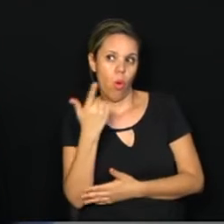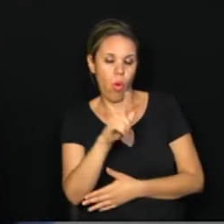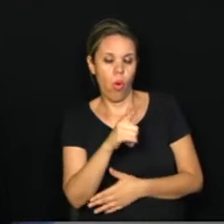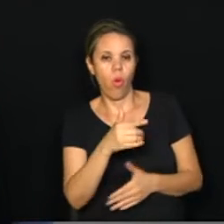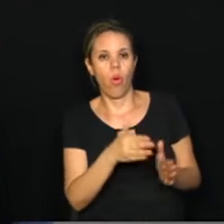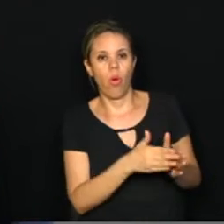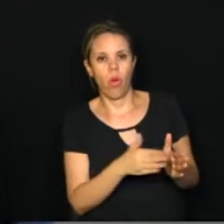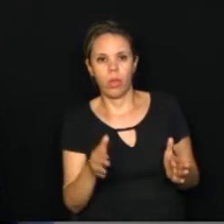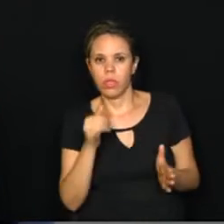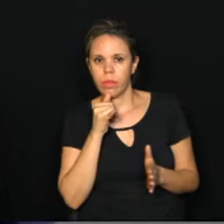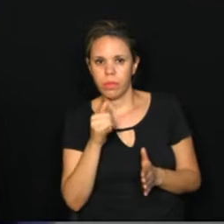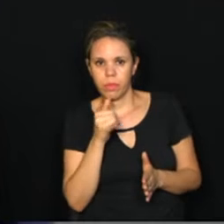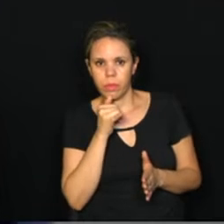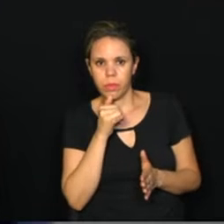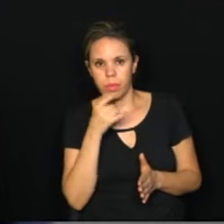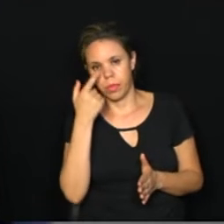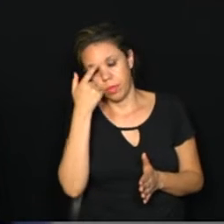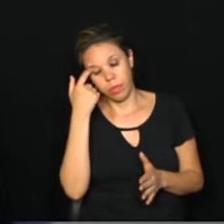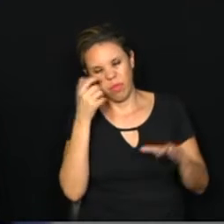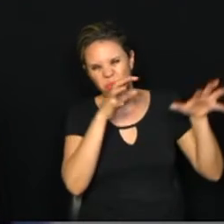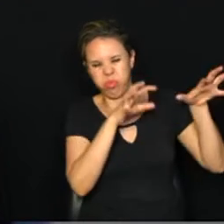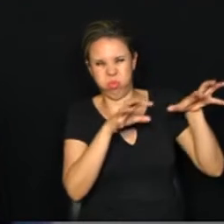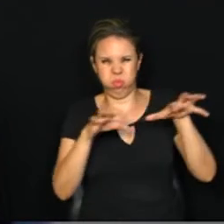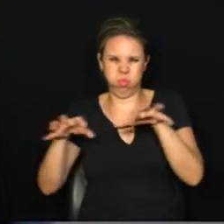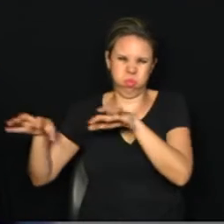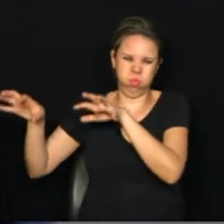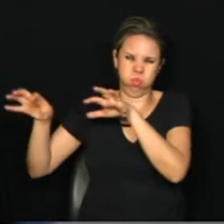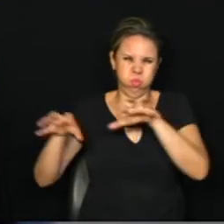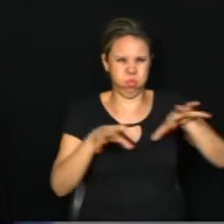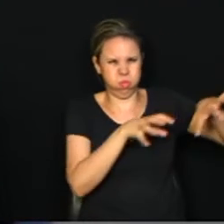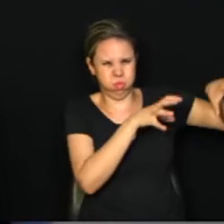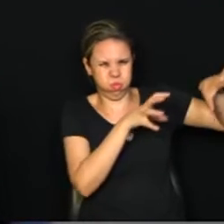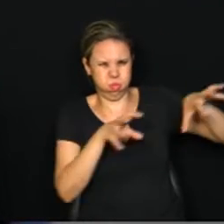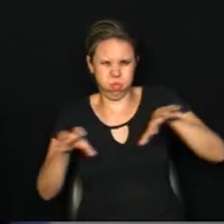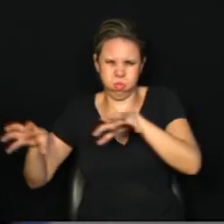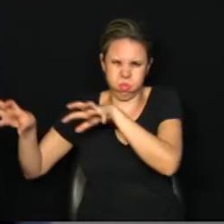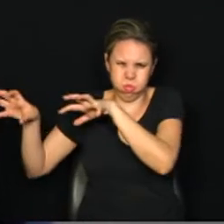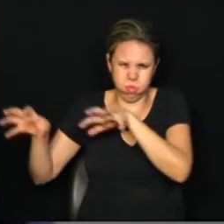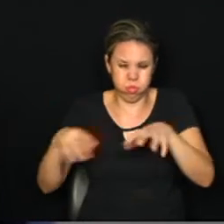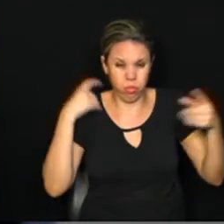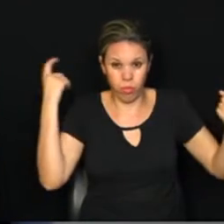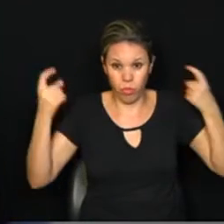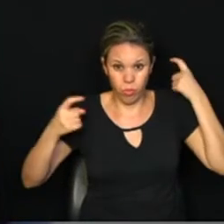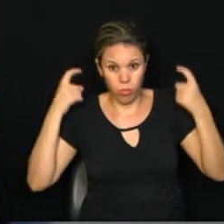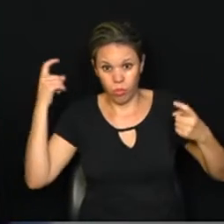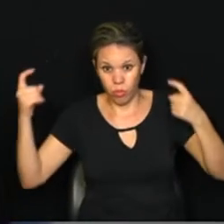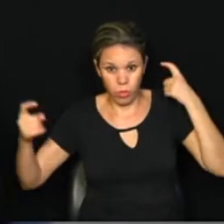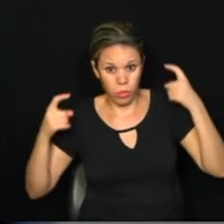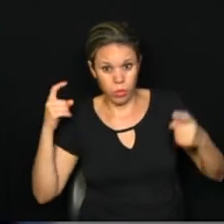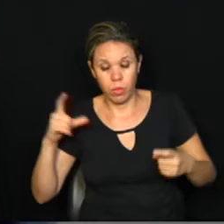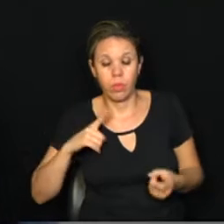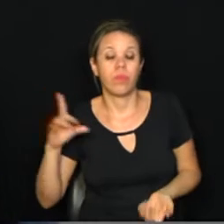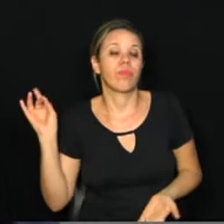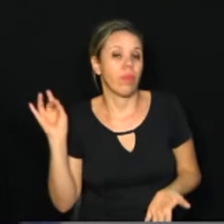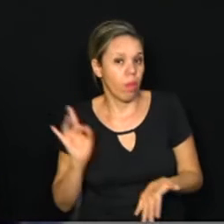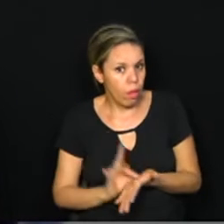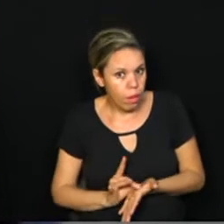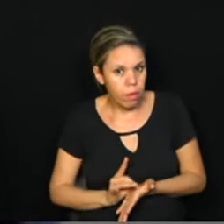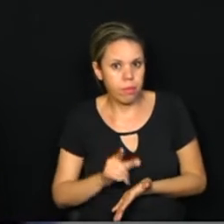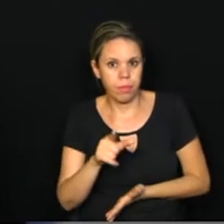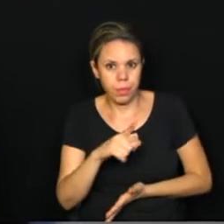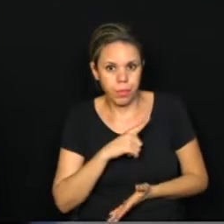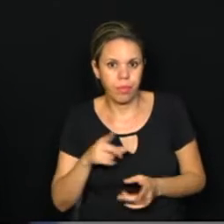que nós chamamos o ciclo dos temporais, que é a transição de estação, que é a preocupação que nós temos efetivamente quando você tem